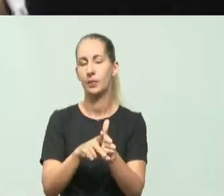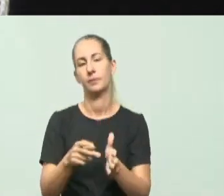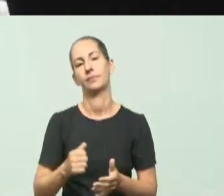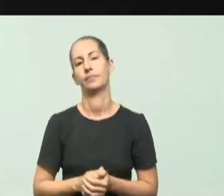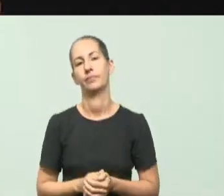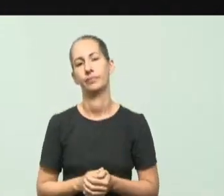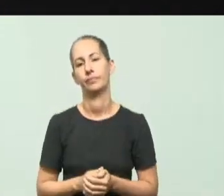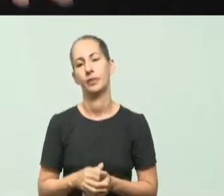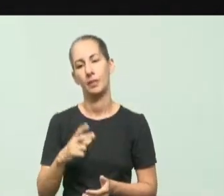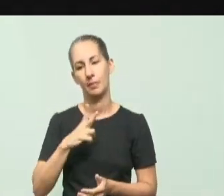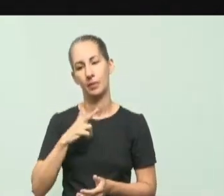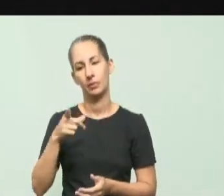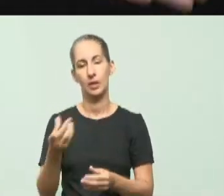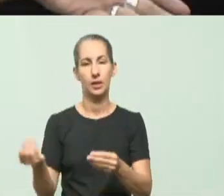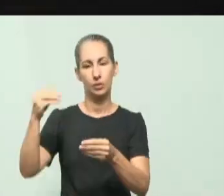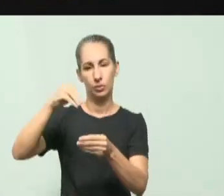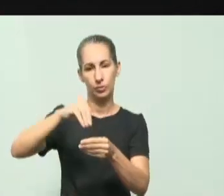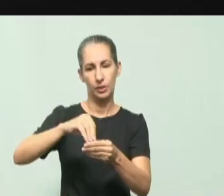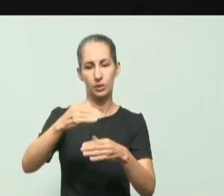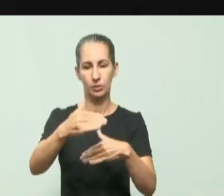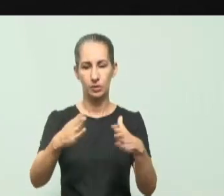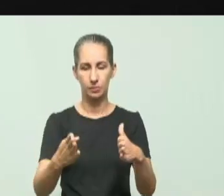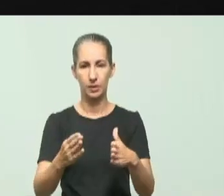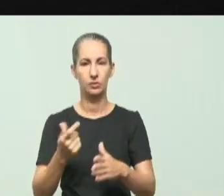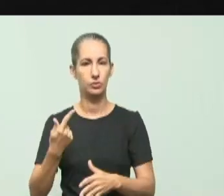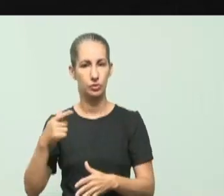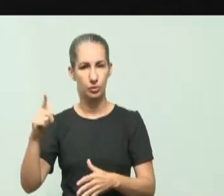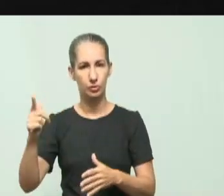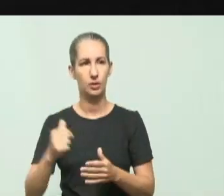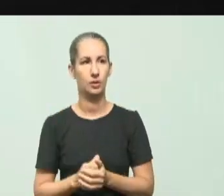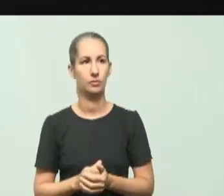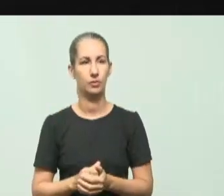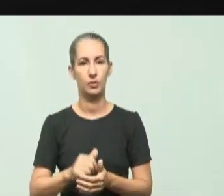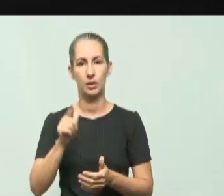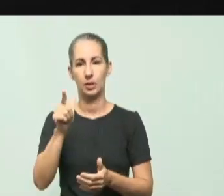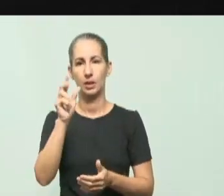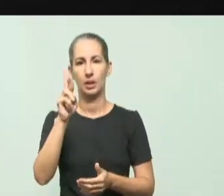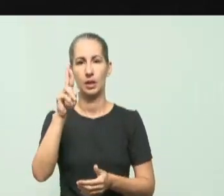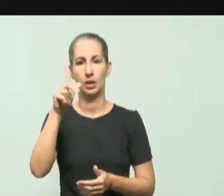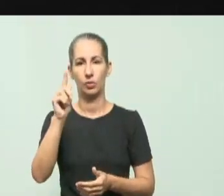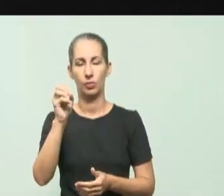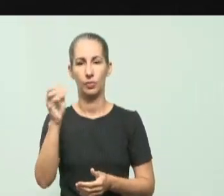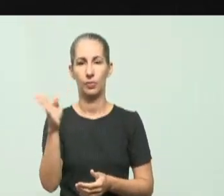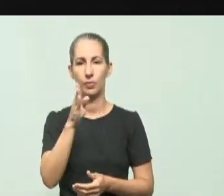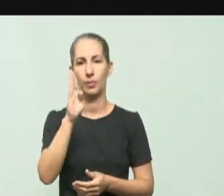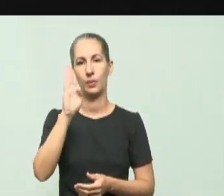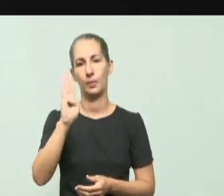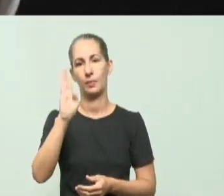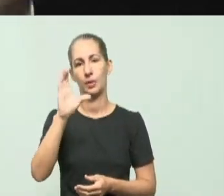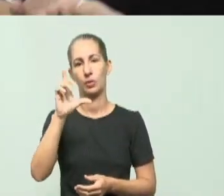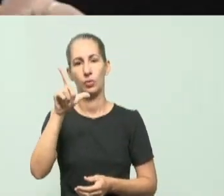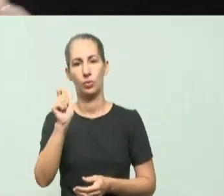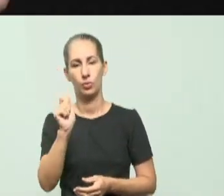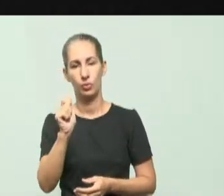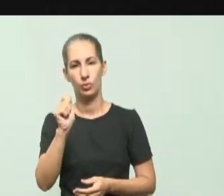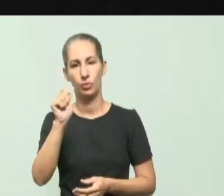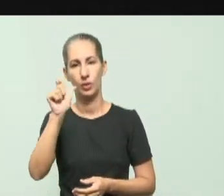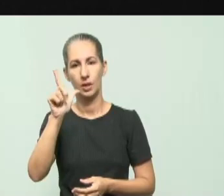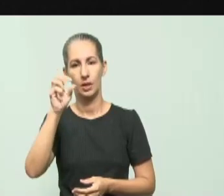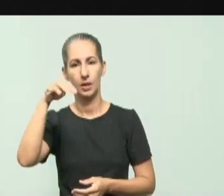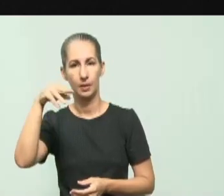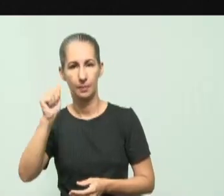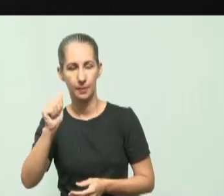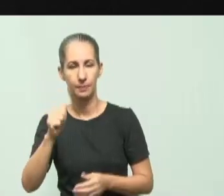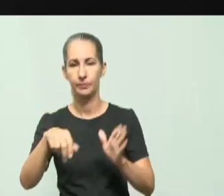particulares por estarem incluídas naquele espaço geográfico que é o Largo do Beco da Lama. Então, a gente está trazendo aqui uma legislação